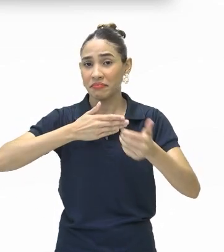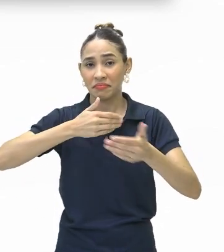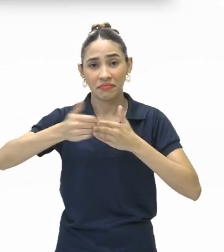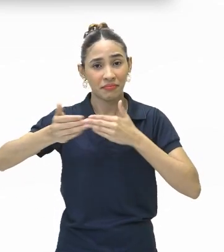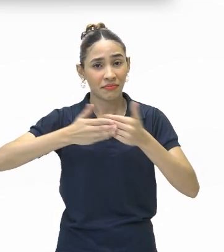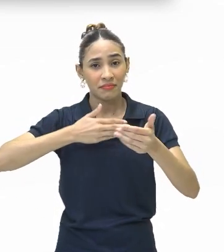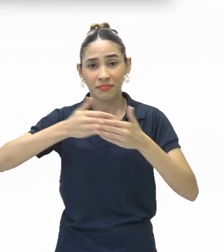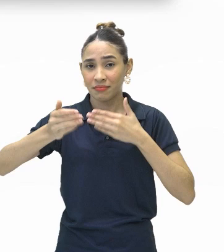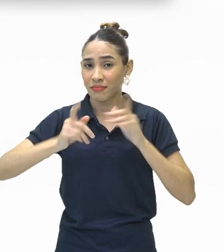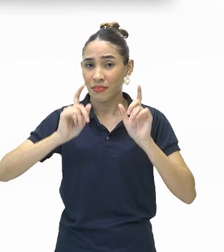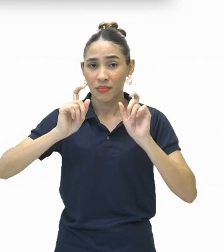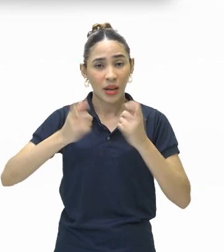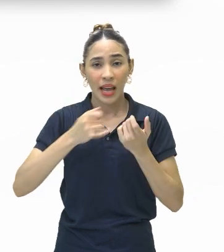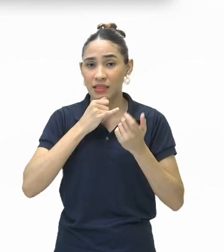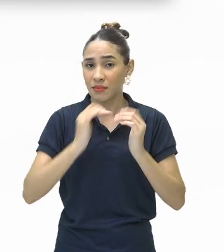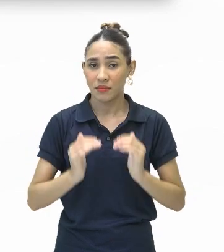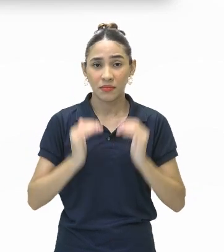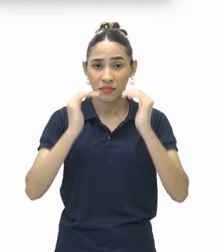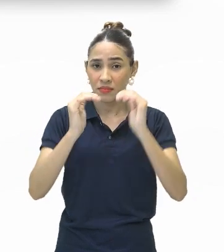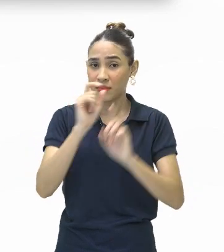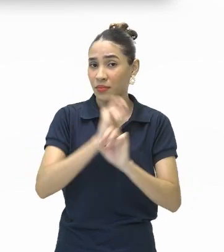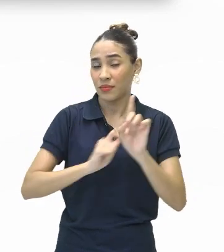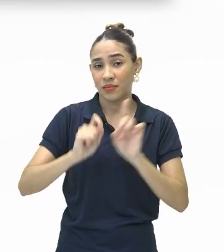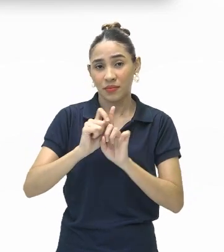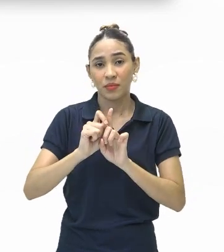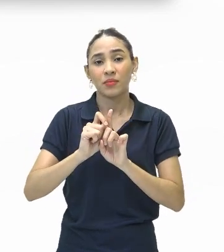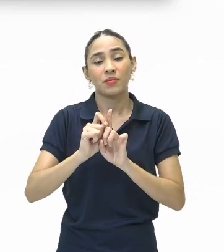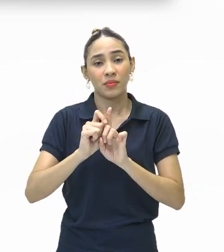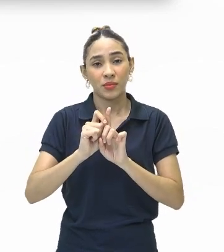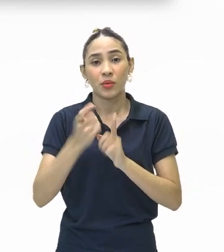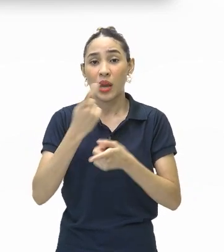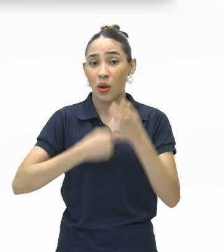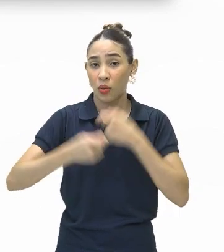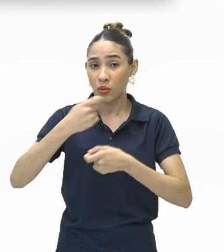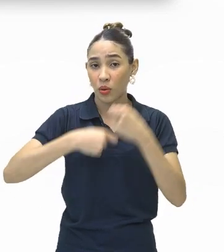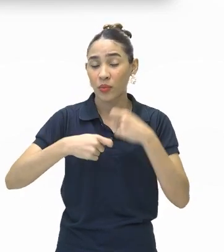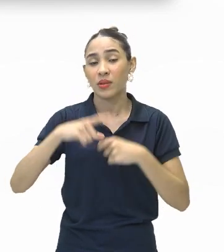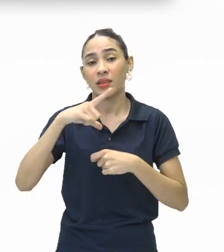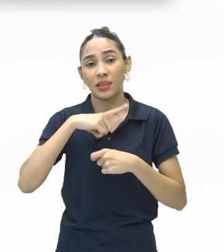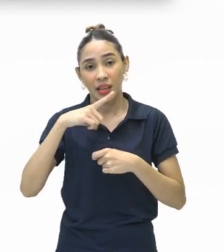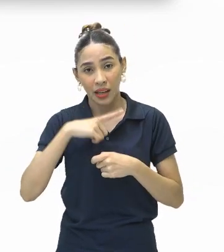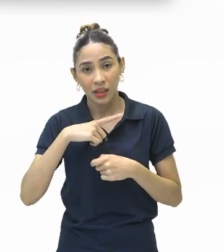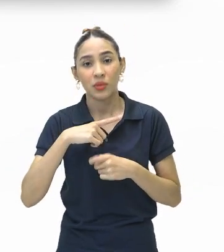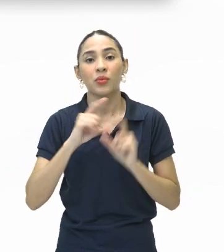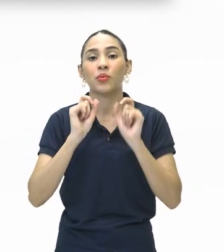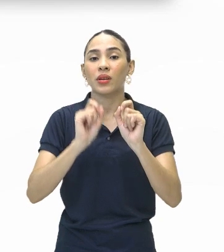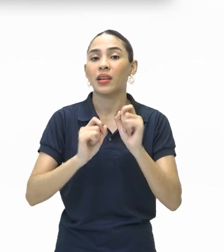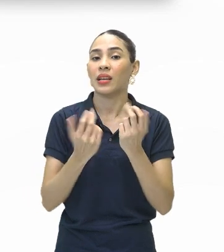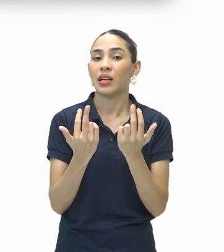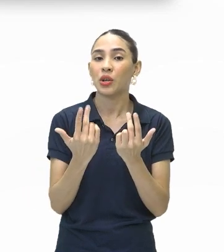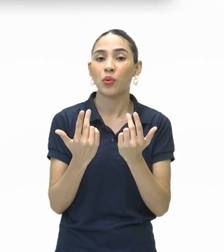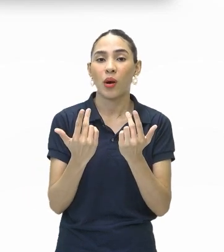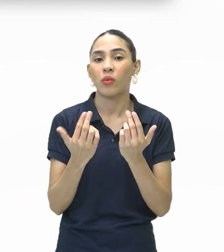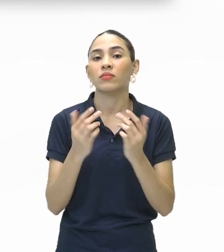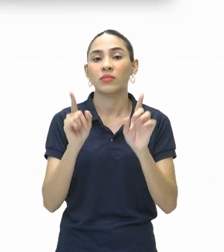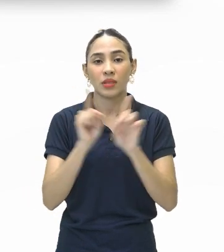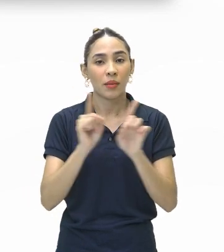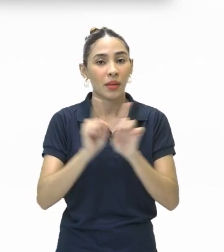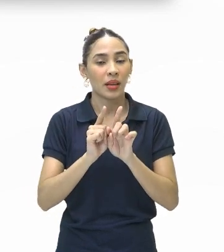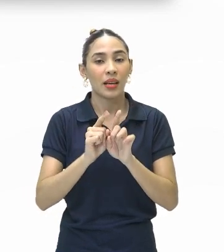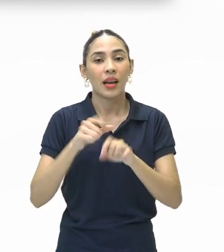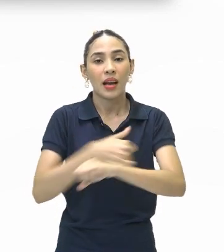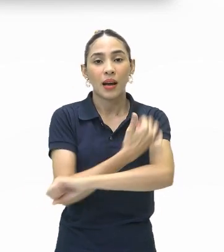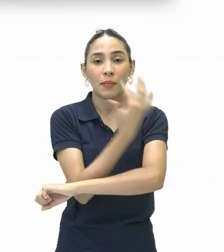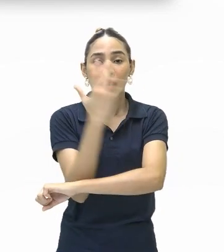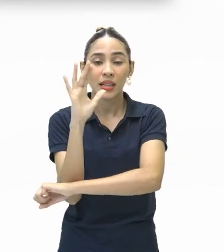independentemente de sua posição socioeconômica, tenham acesso igualitário a um